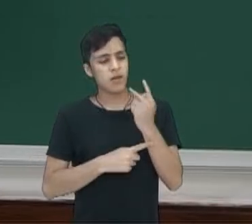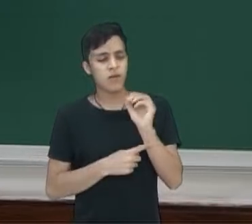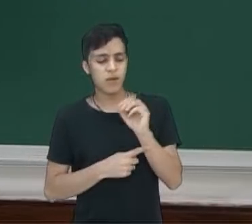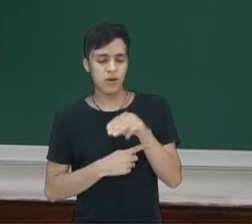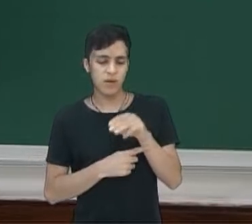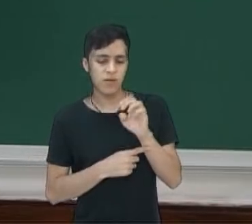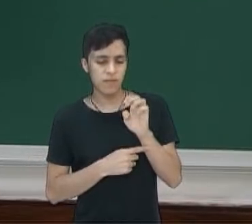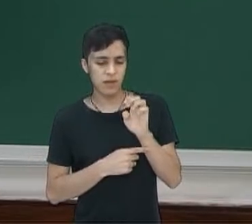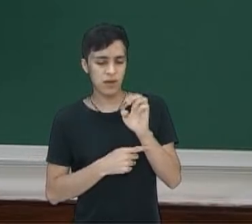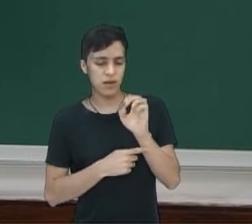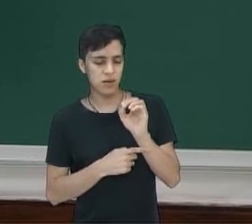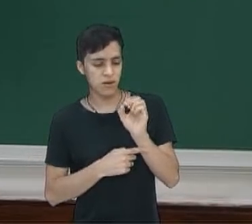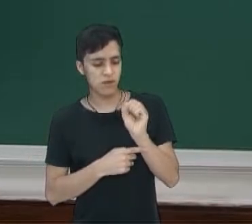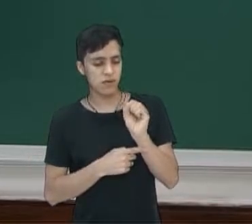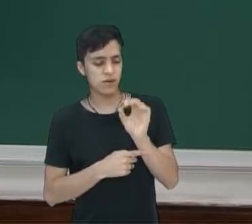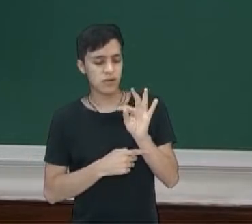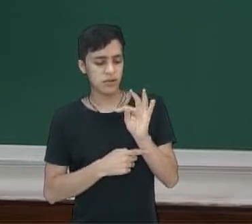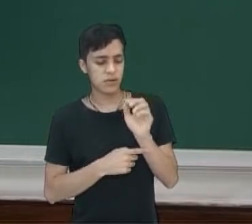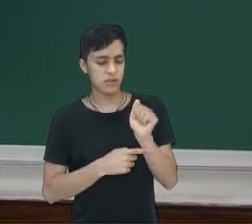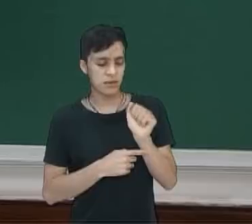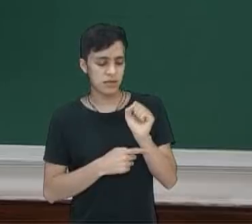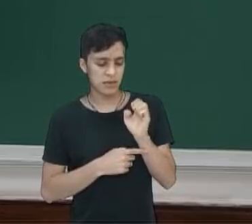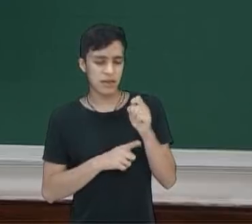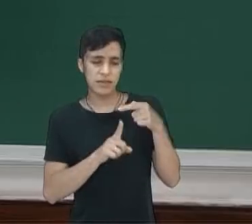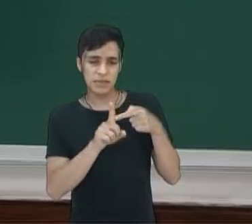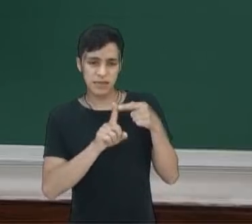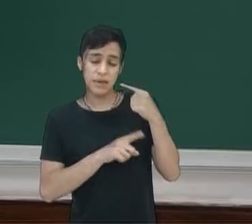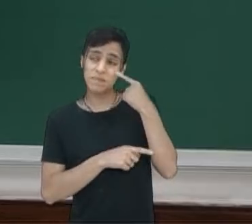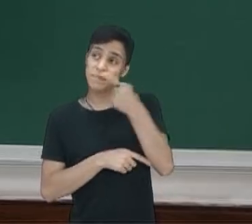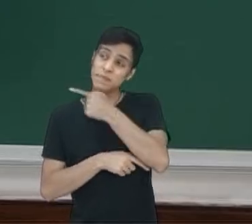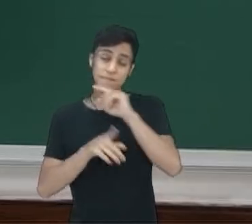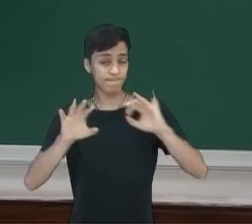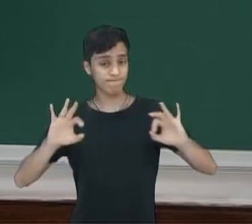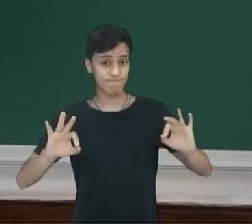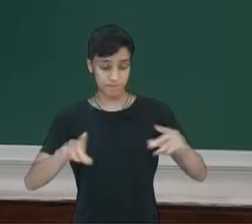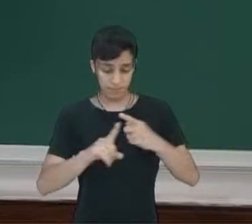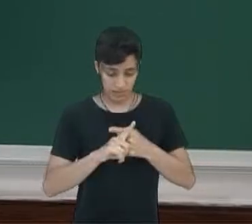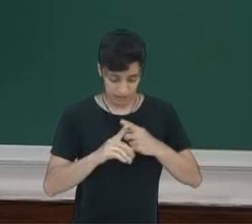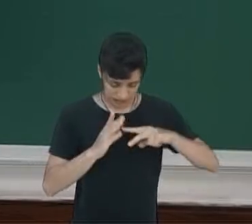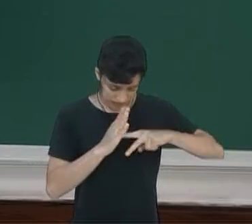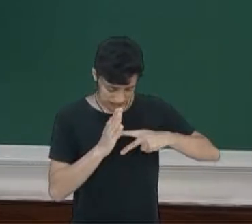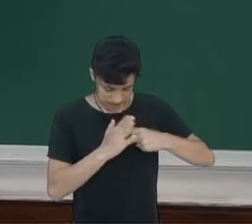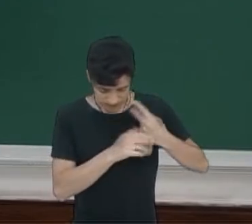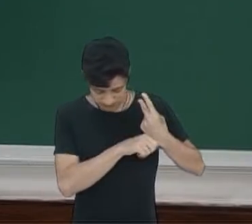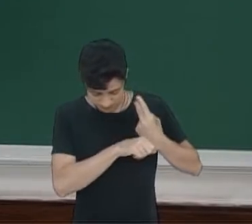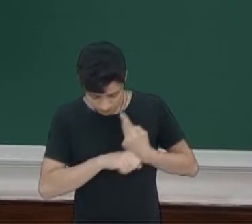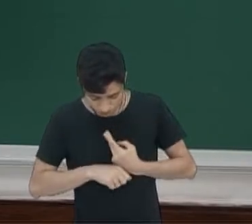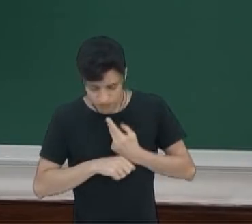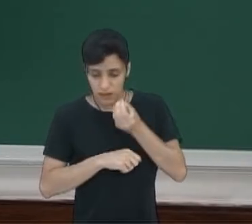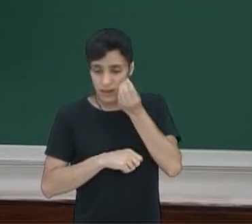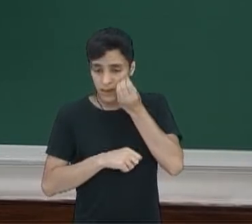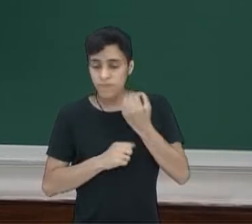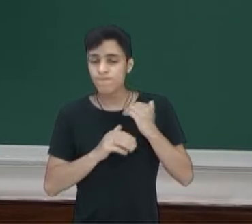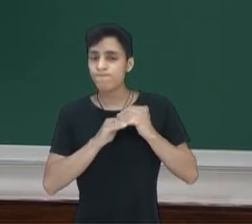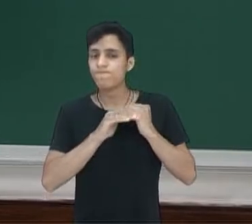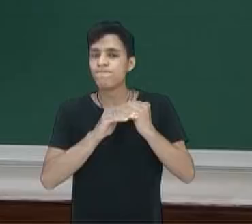tá? Nesse caso, a gente chama de homeostase térmica, né, porque ele está buscando manter a temperatura